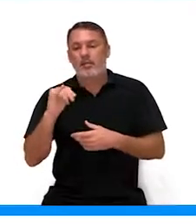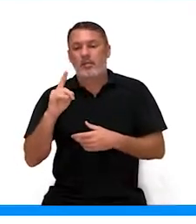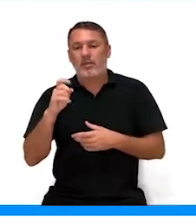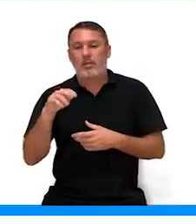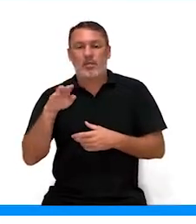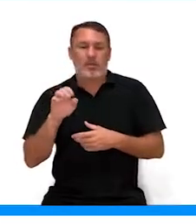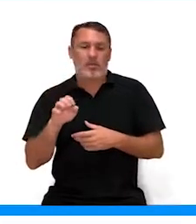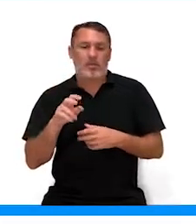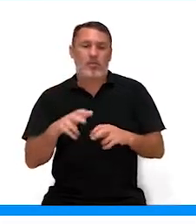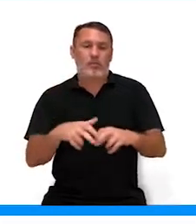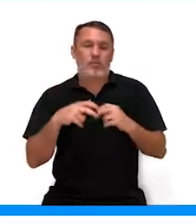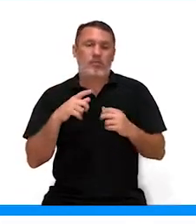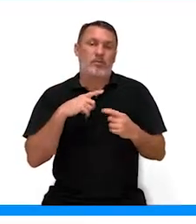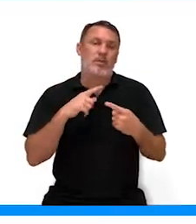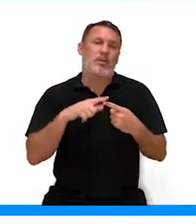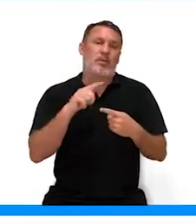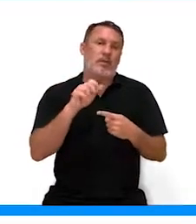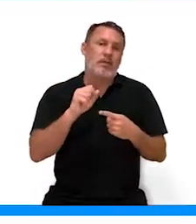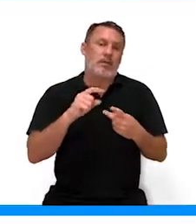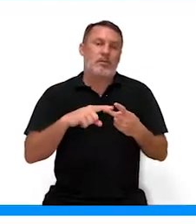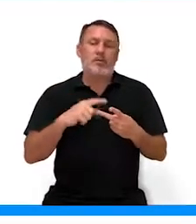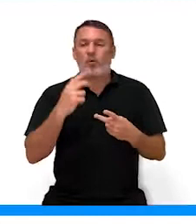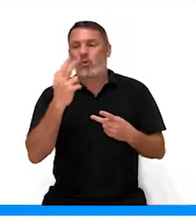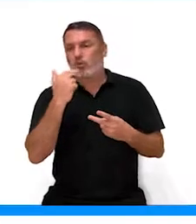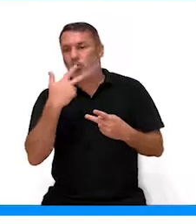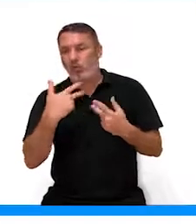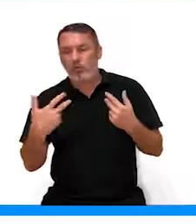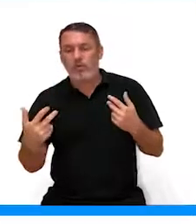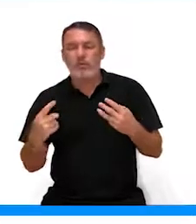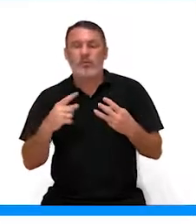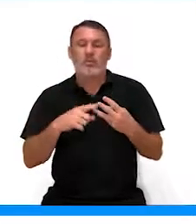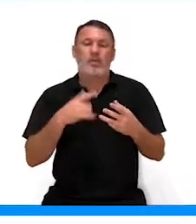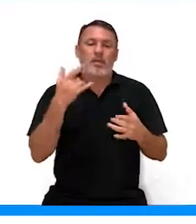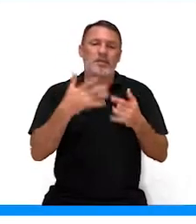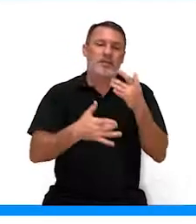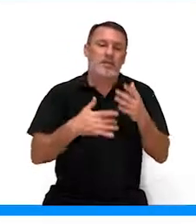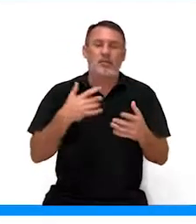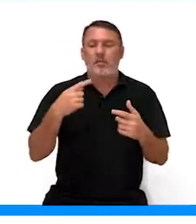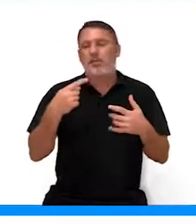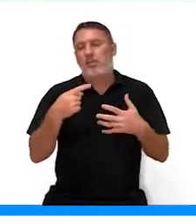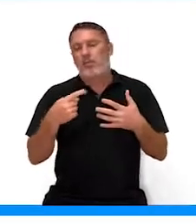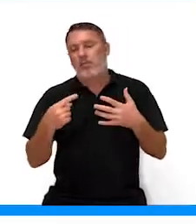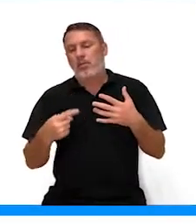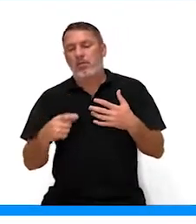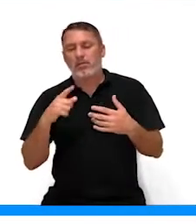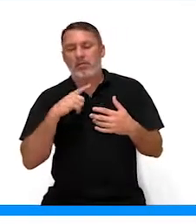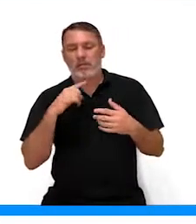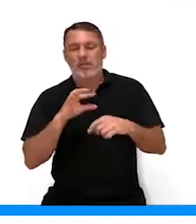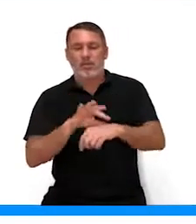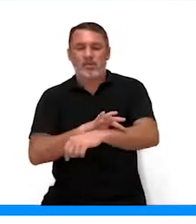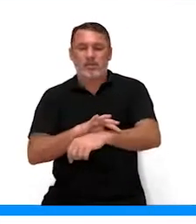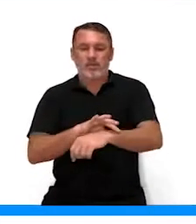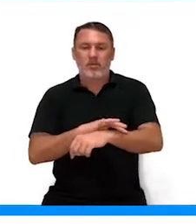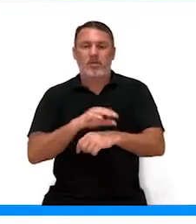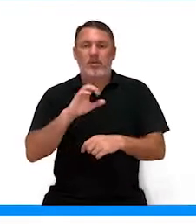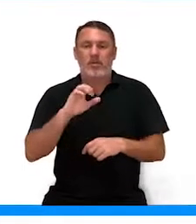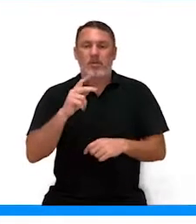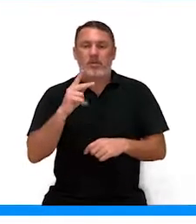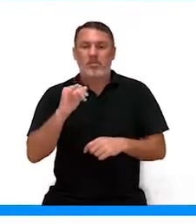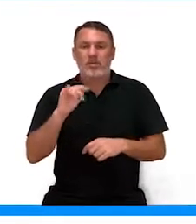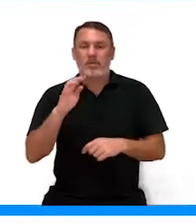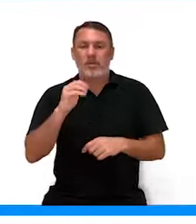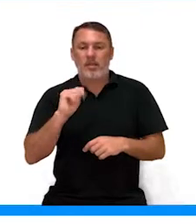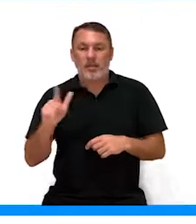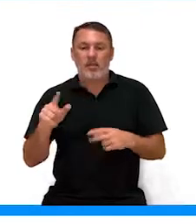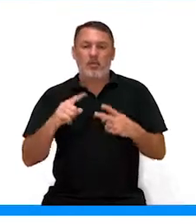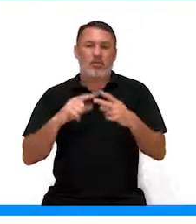precisa chegar até a epiderme, né? Então, os gases, os nutrientes, os resíduos, tudo do tecido epitelial